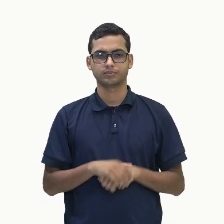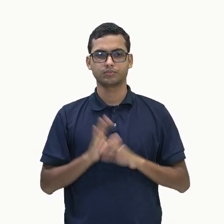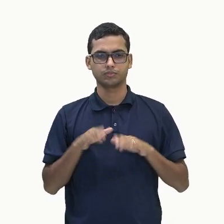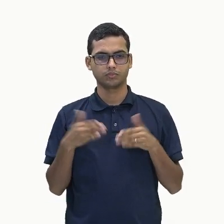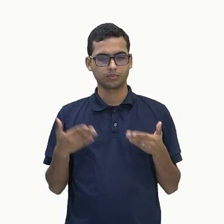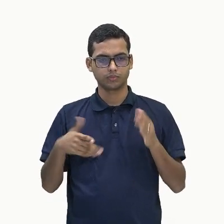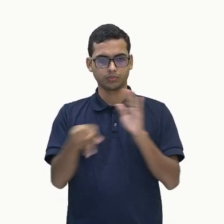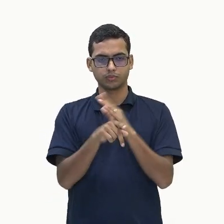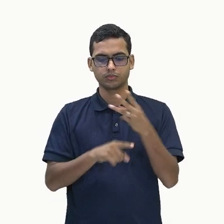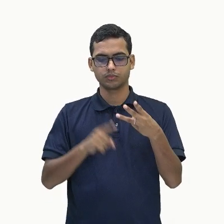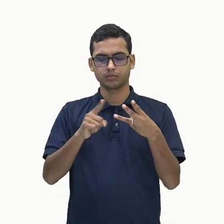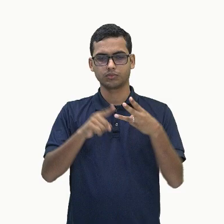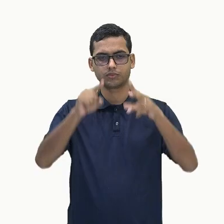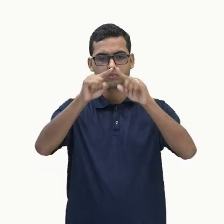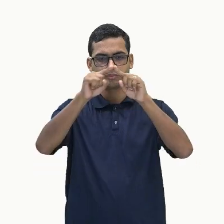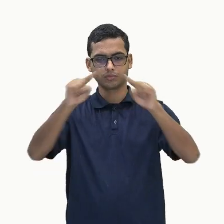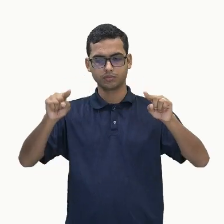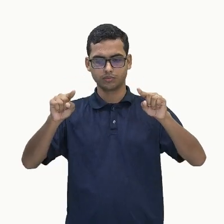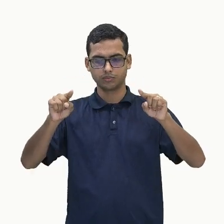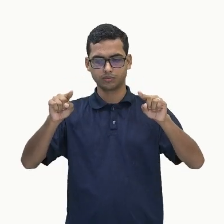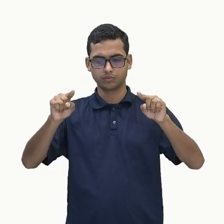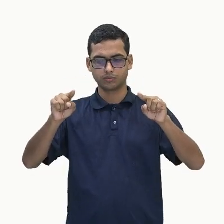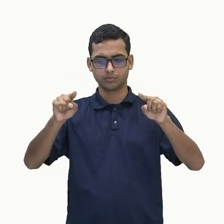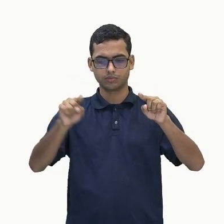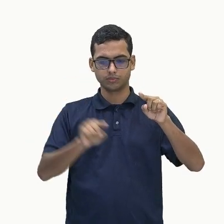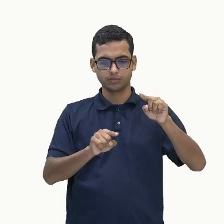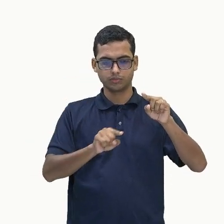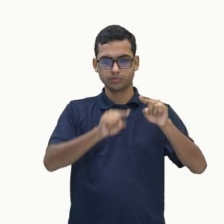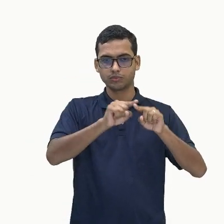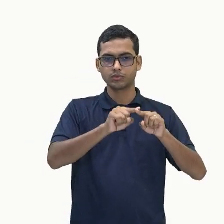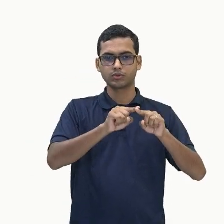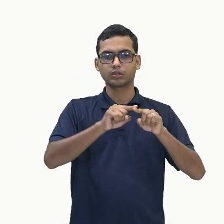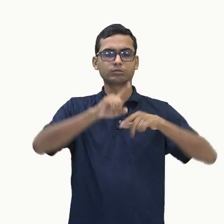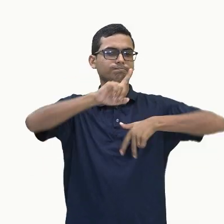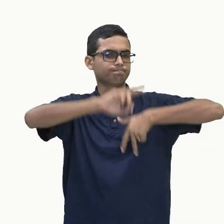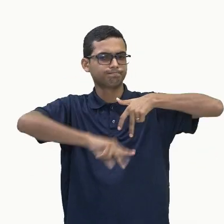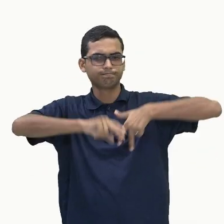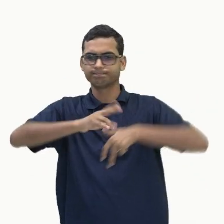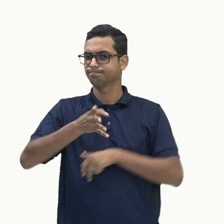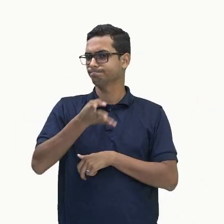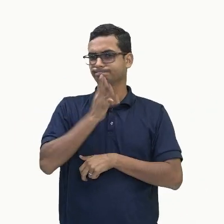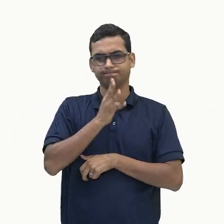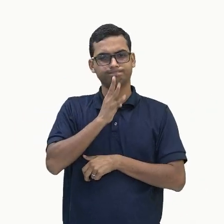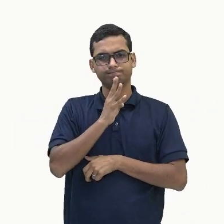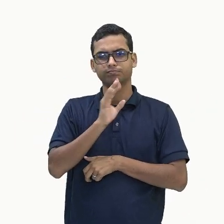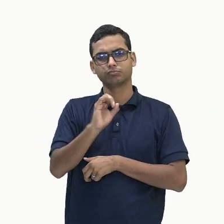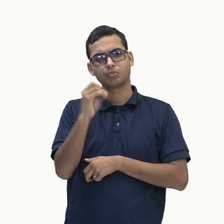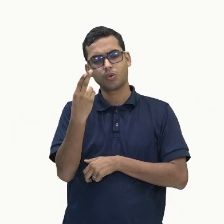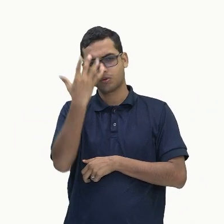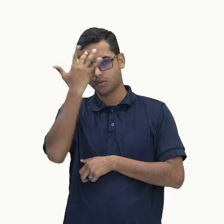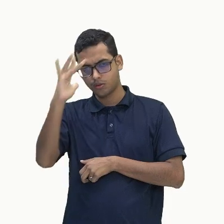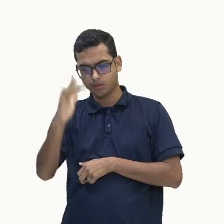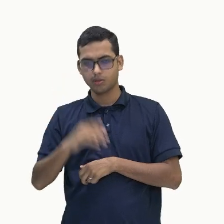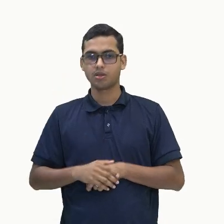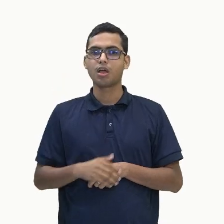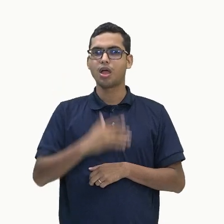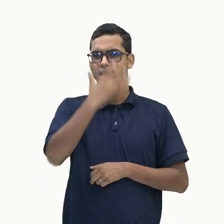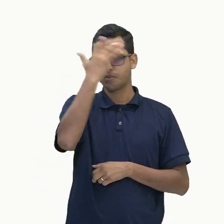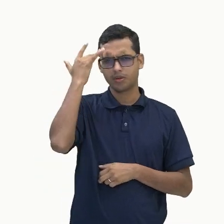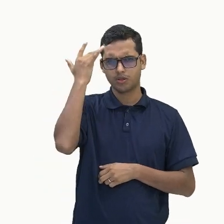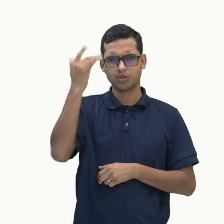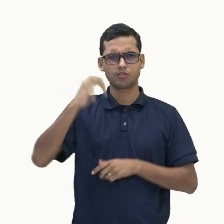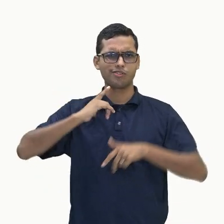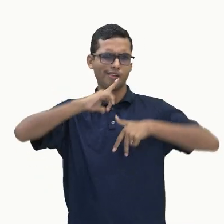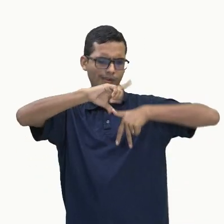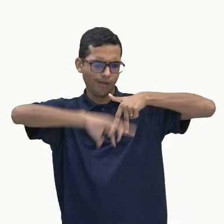esse losango vai representar indivíduos de sexo não conhecido ou indeterminado. Isso não quer dizer que o indivíduo não tenha um gênero.